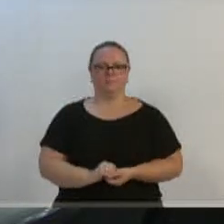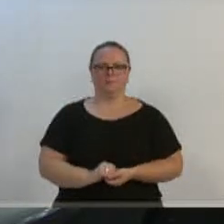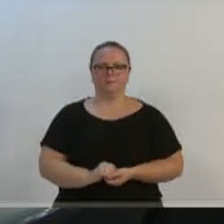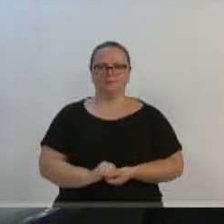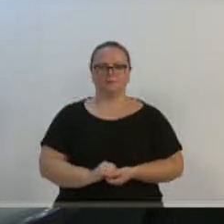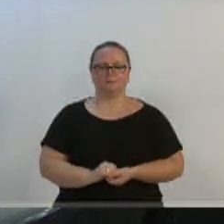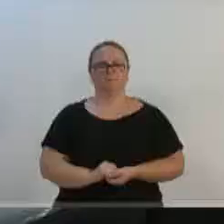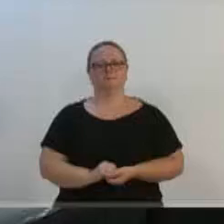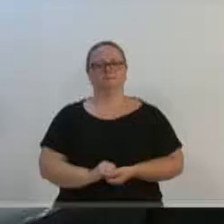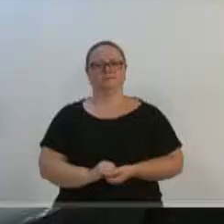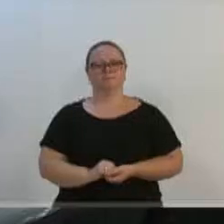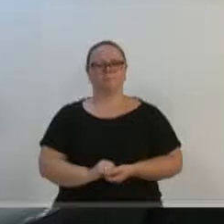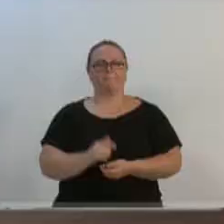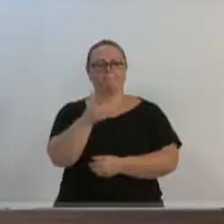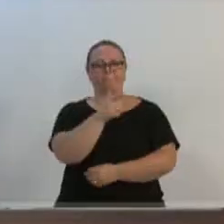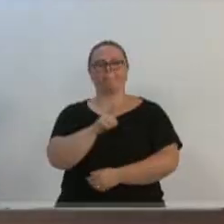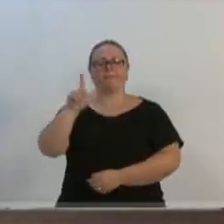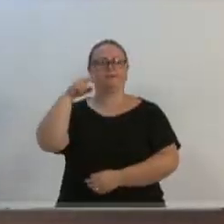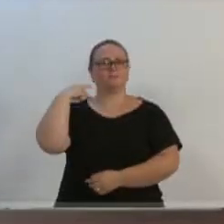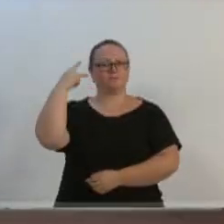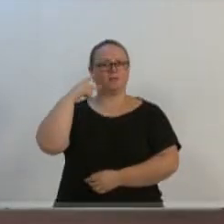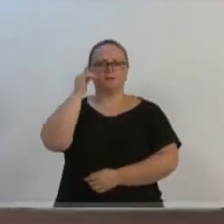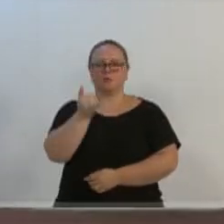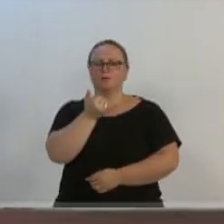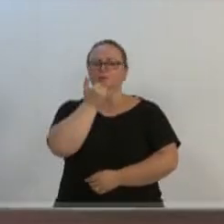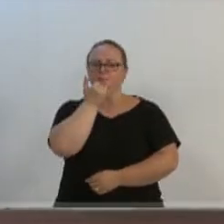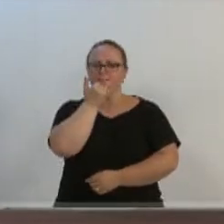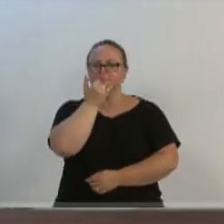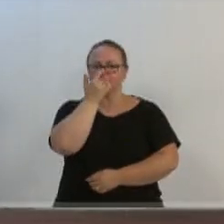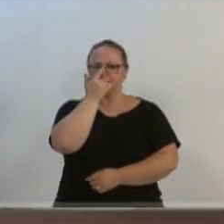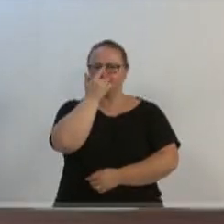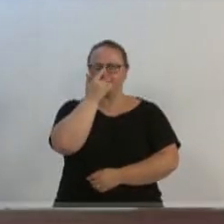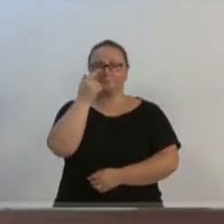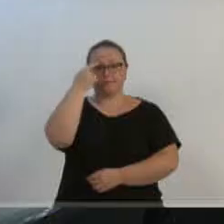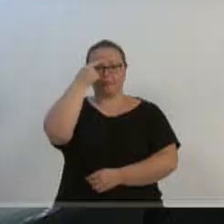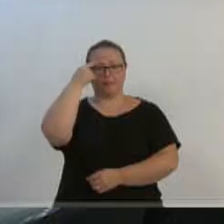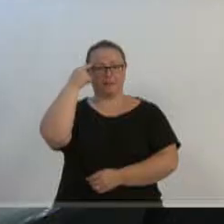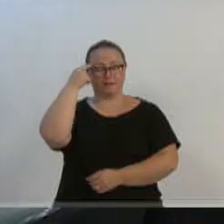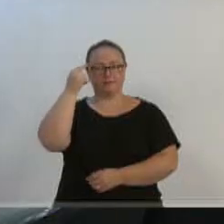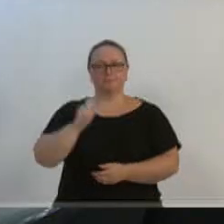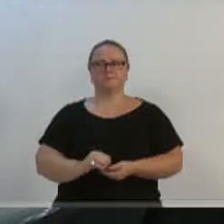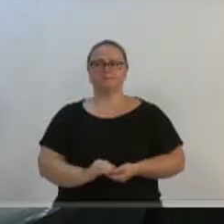Mais algum vereador gostaria de justificar o voto? Vereador Ito.